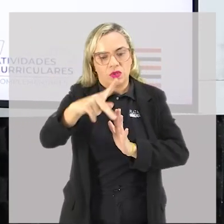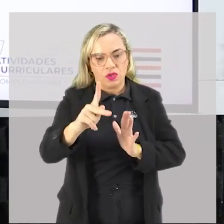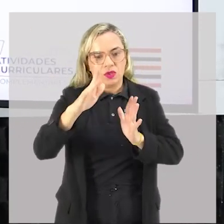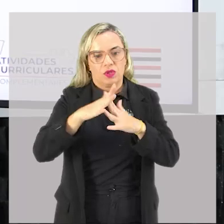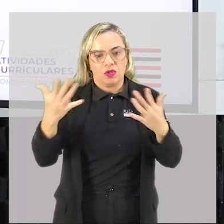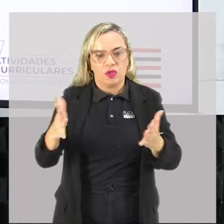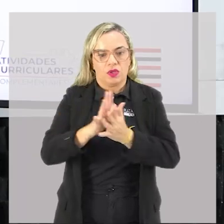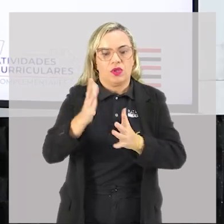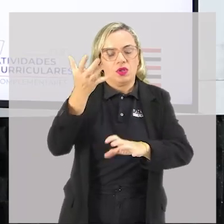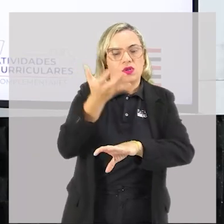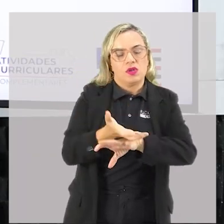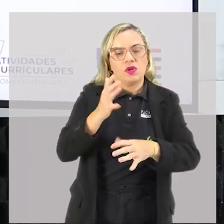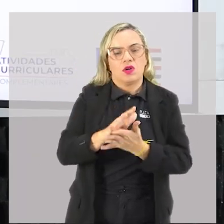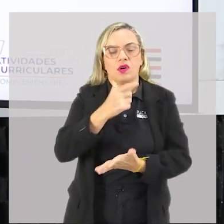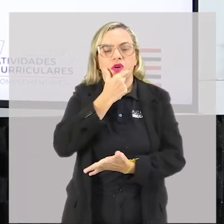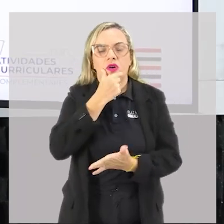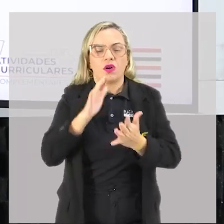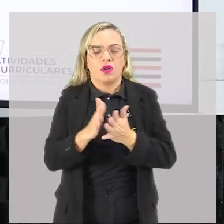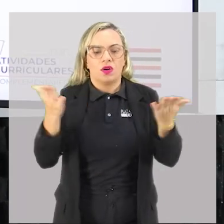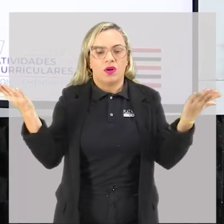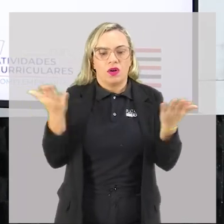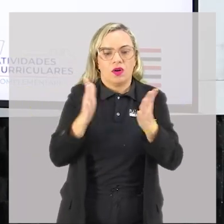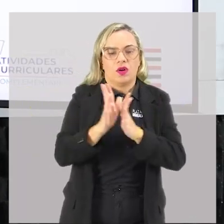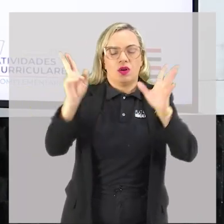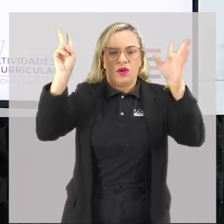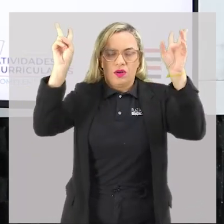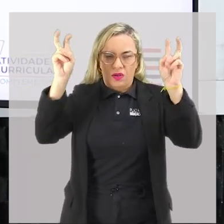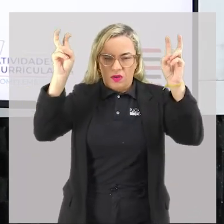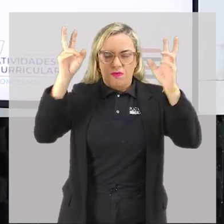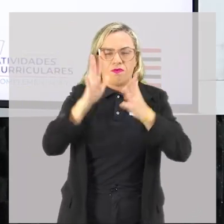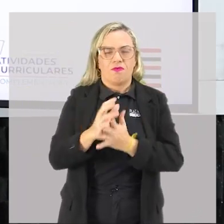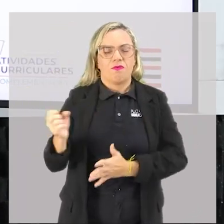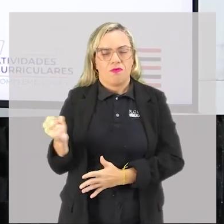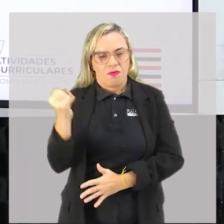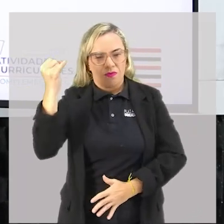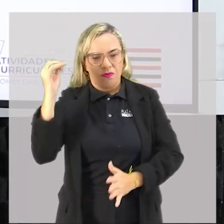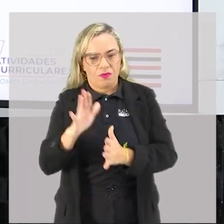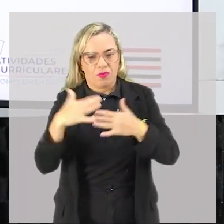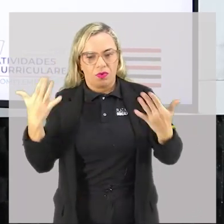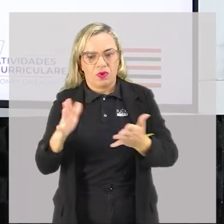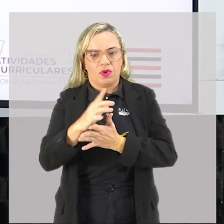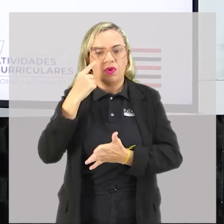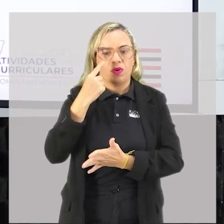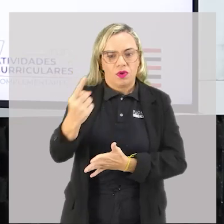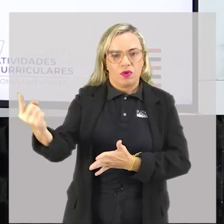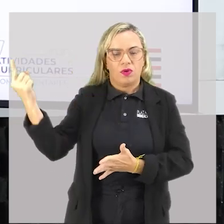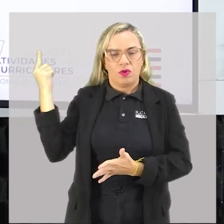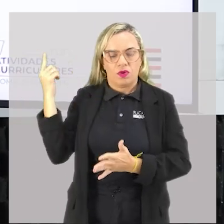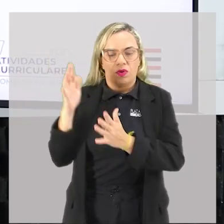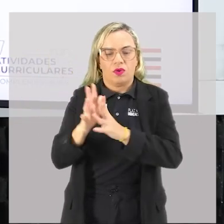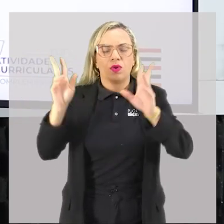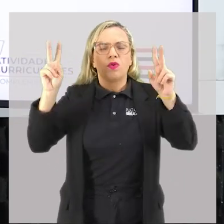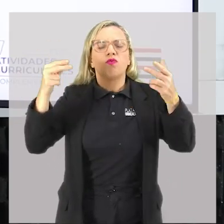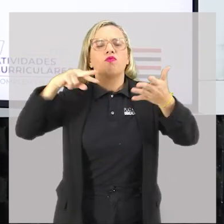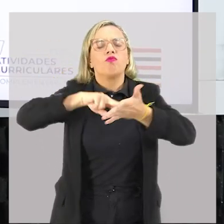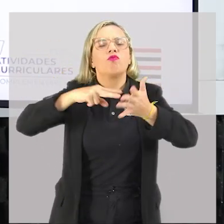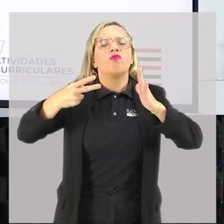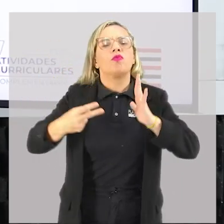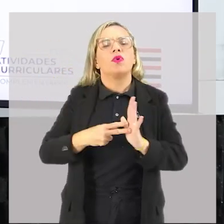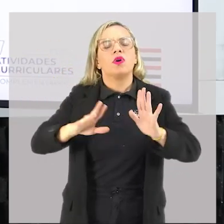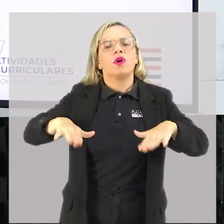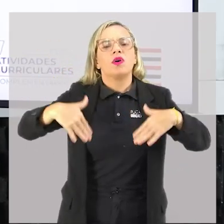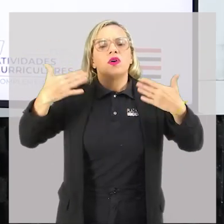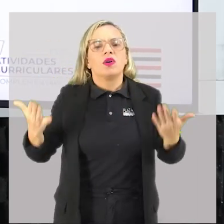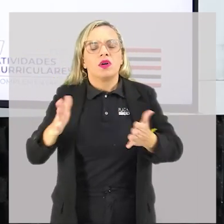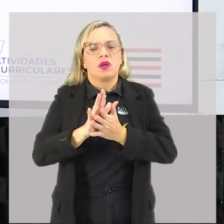Na disciplina de língua inglesa, hoje nós vamos falar de um tema bem interessante, fala sobre interviews. O que são interviews, professora?